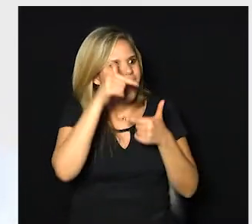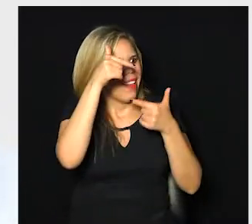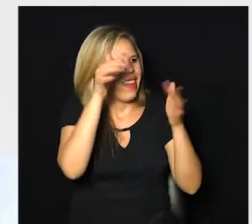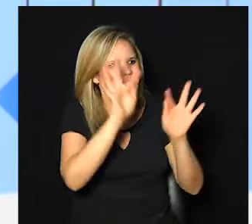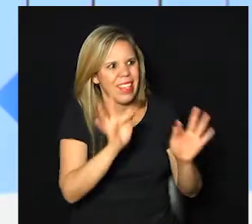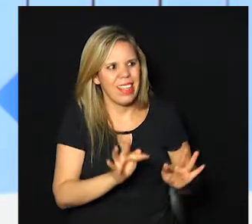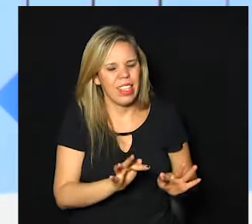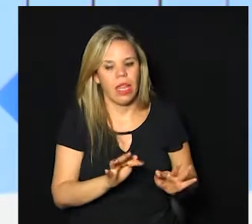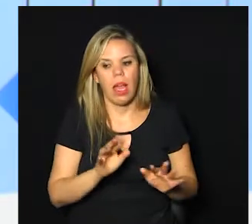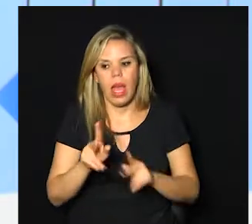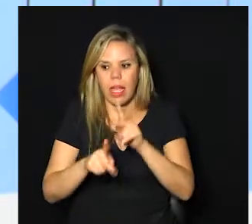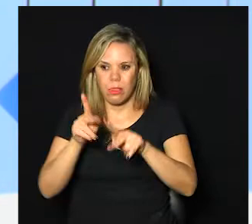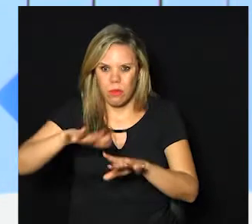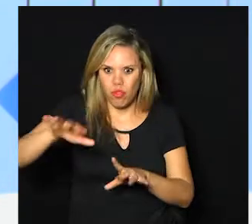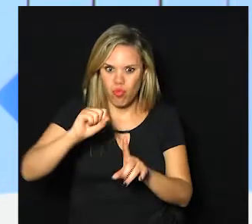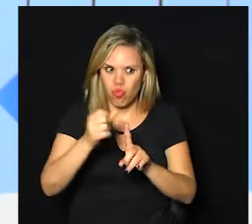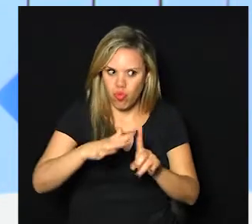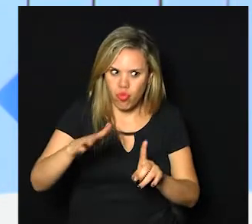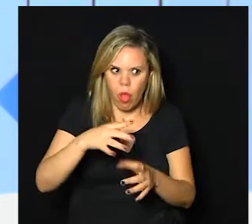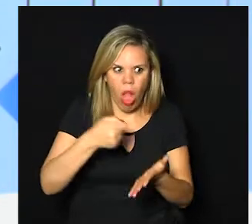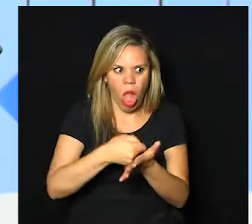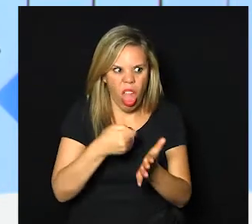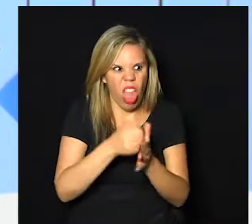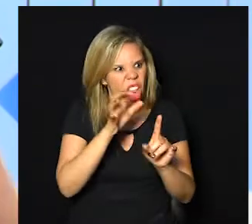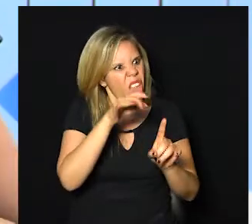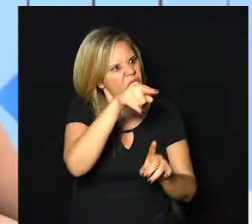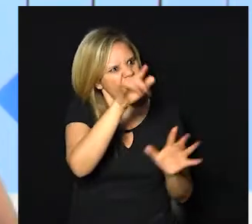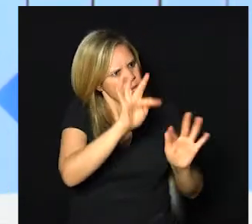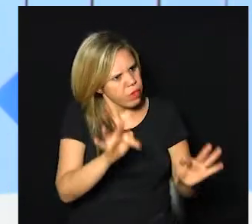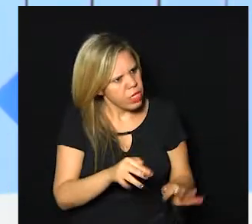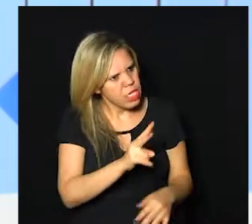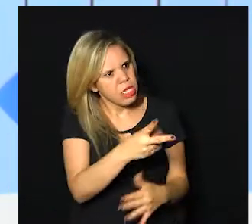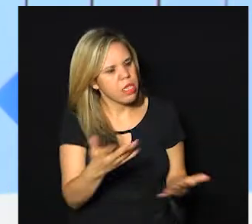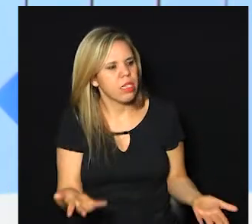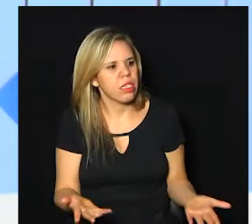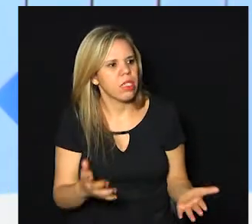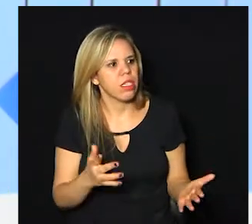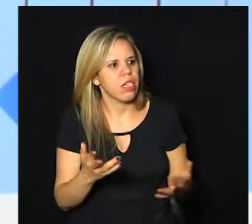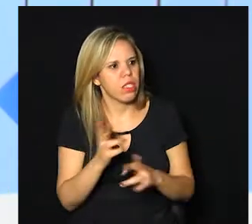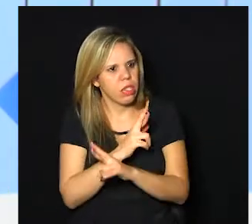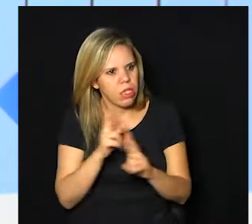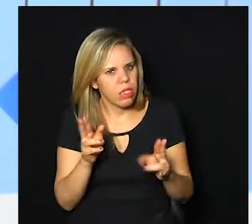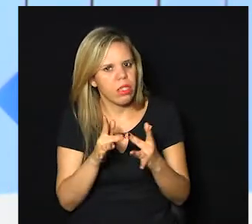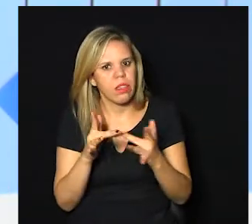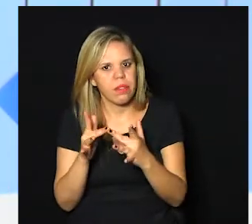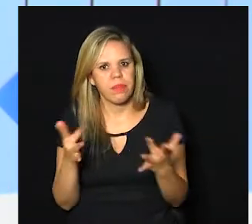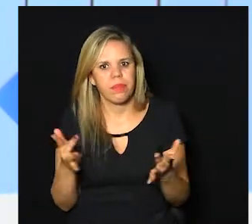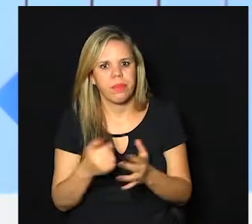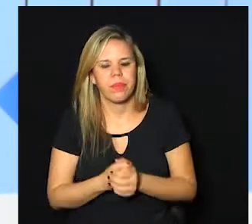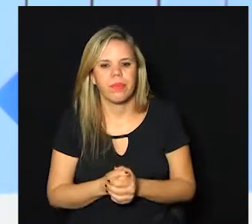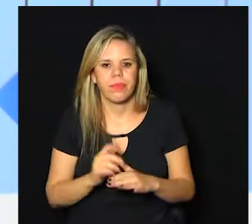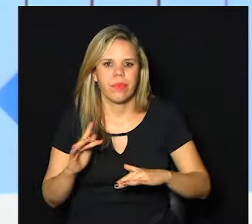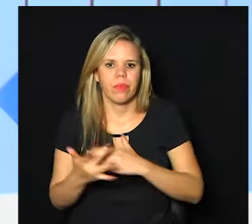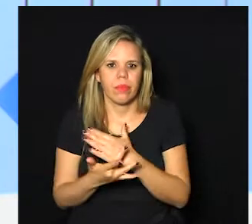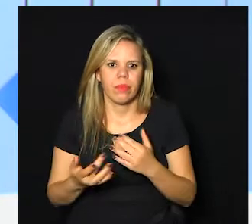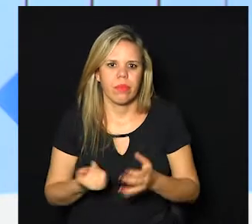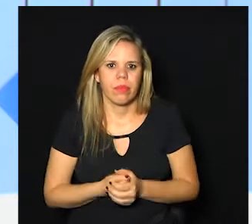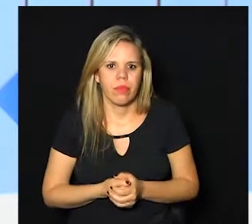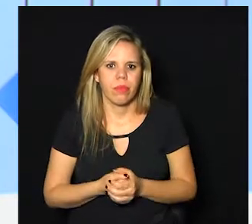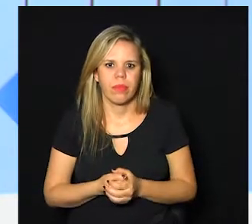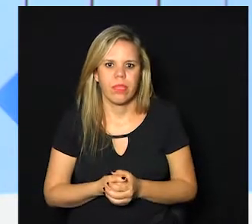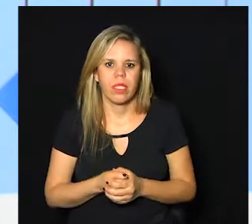a sociedade faz uma cobrança da gente, né? A gente até vê, não só nas nossas relações, até na mídia mesmo,